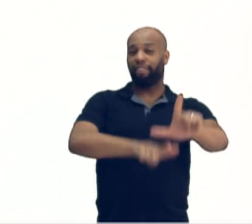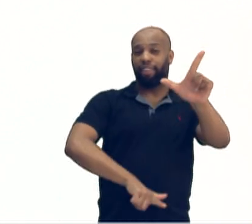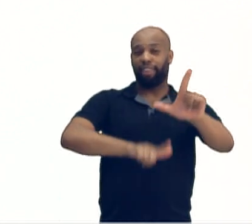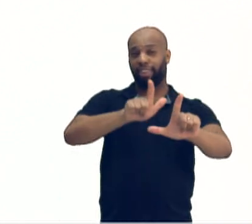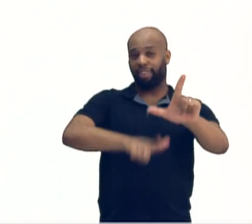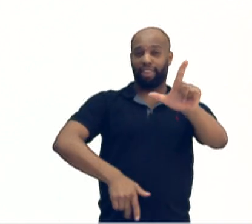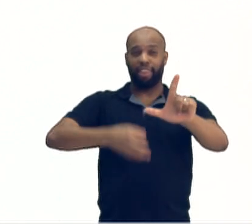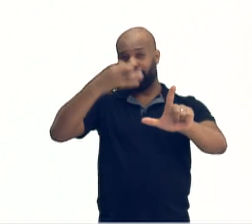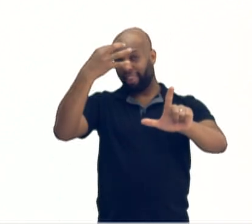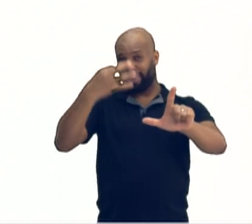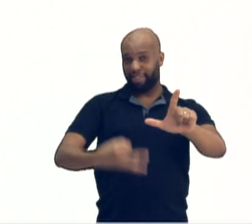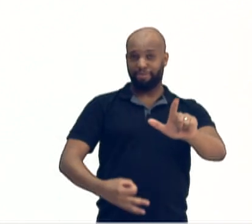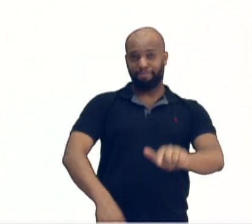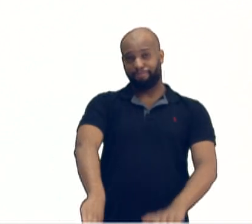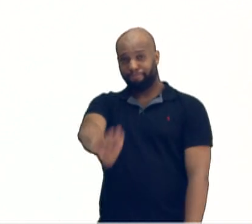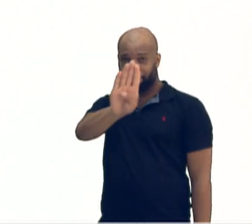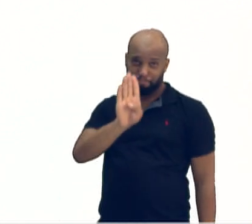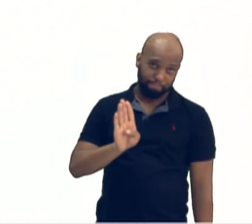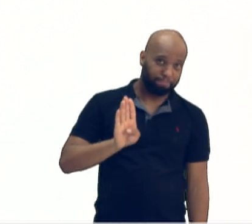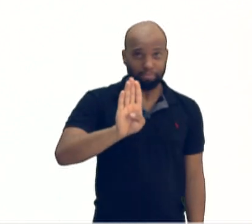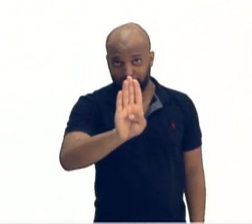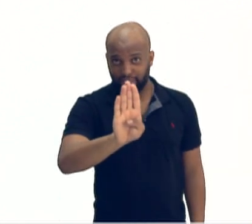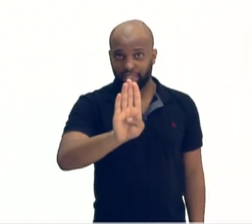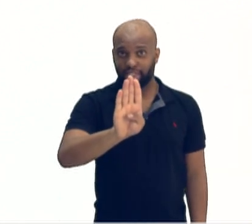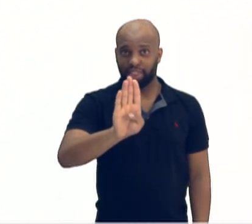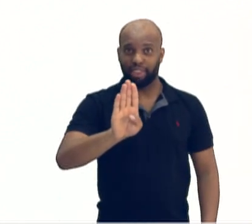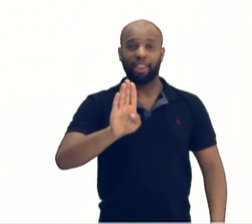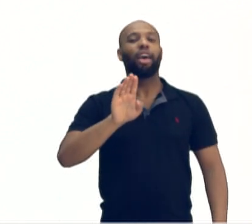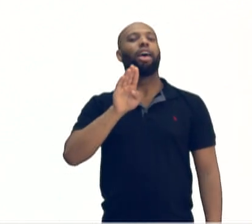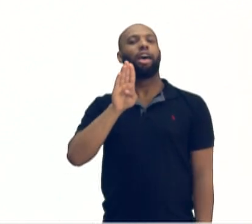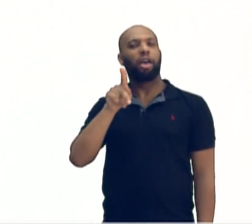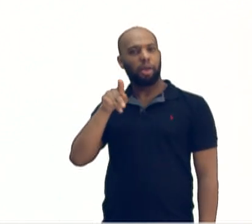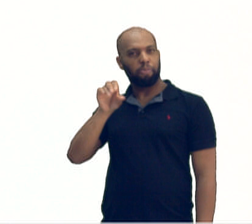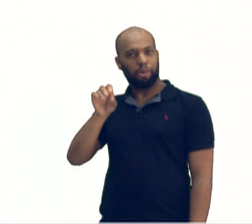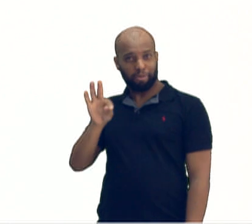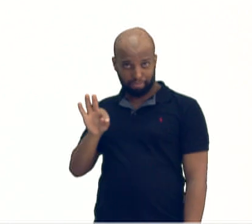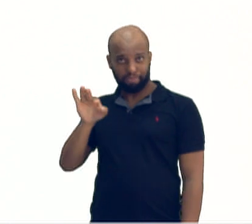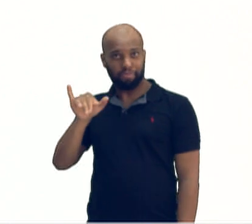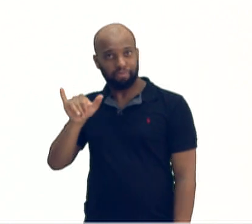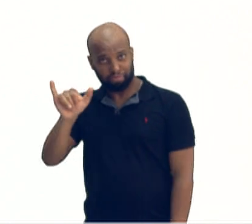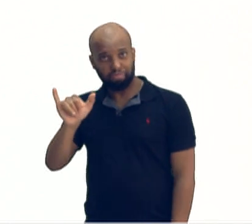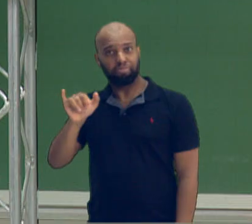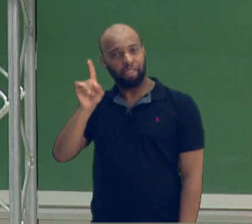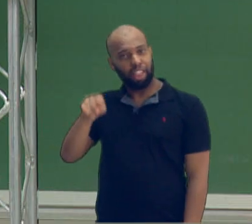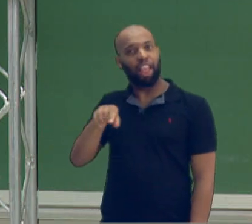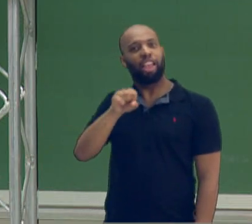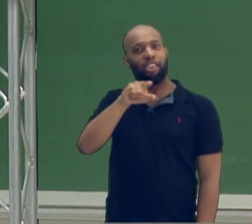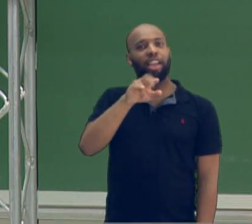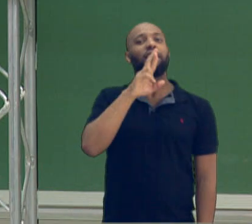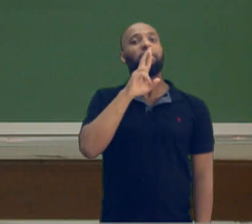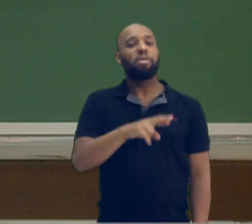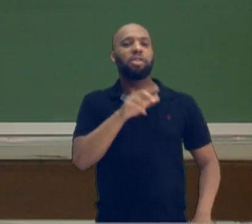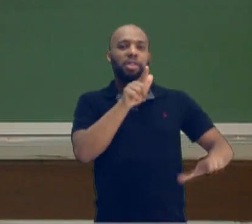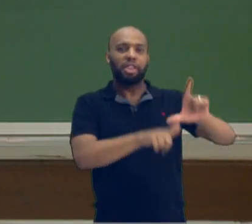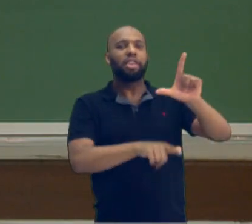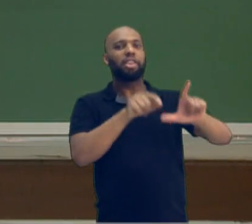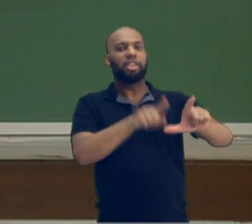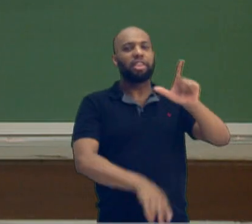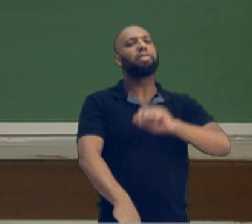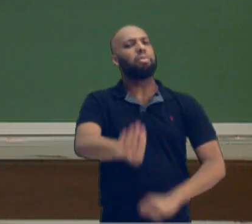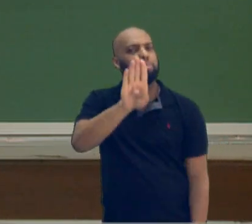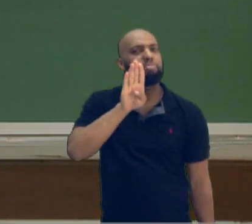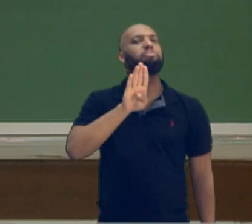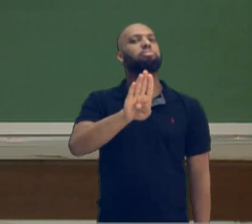Alternativa correta, letra B. Poti Lazarotto. É isso mesmo. Quem respondeu a letra B,